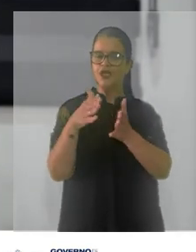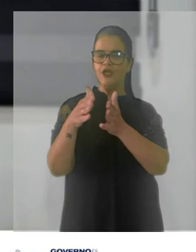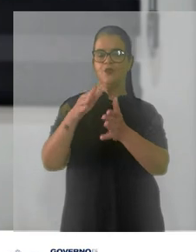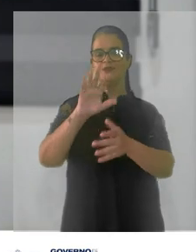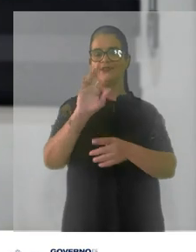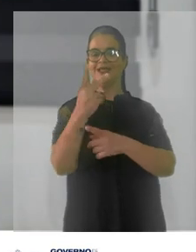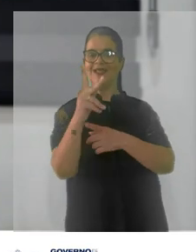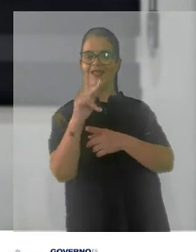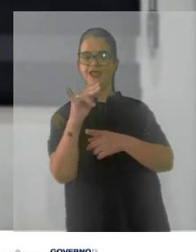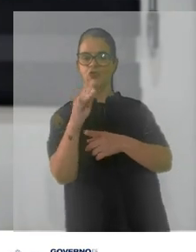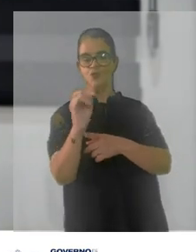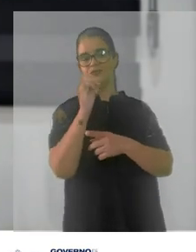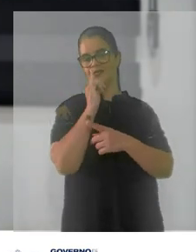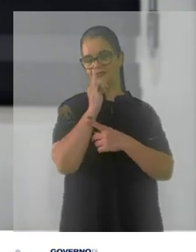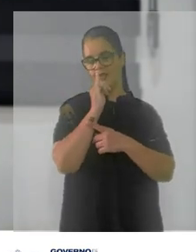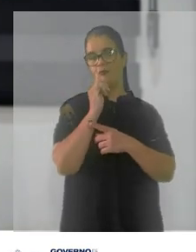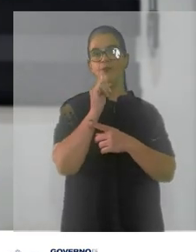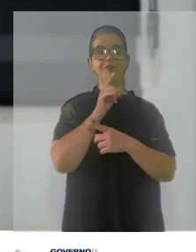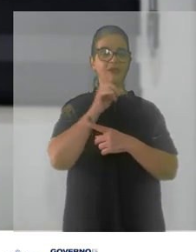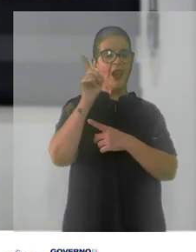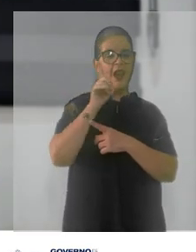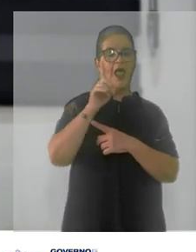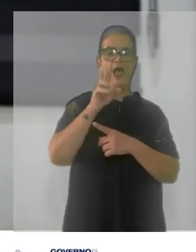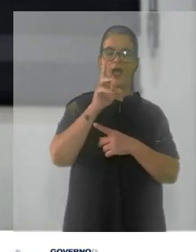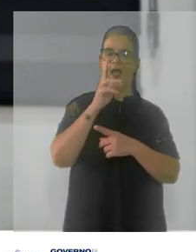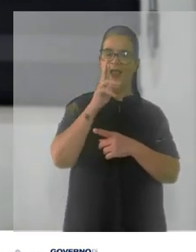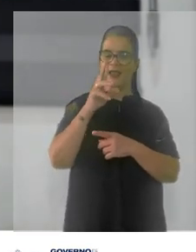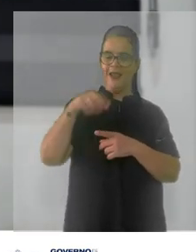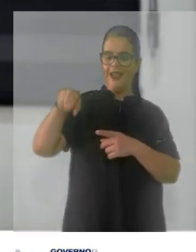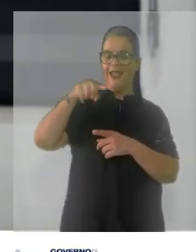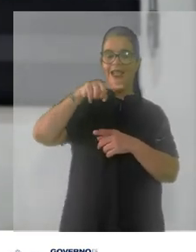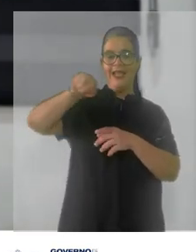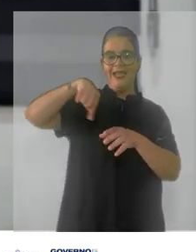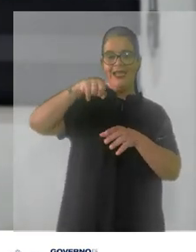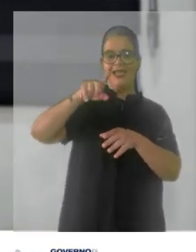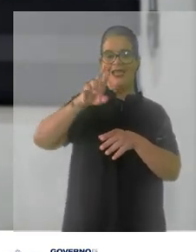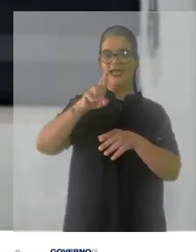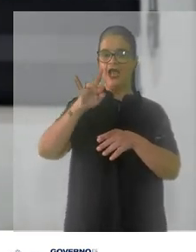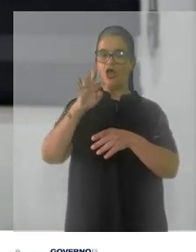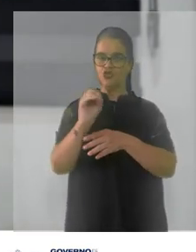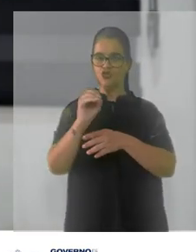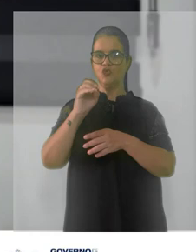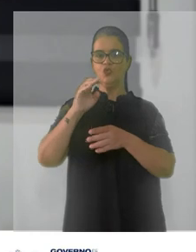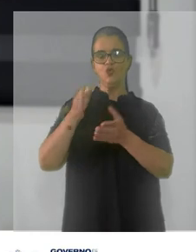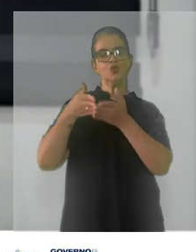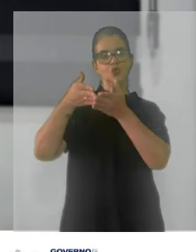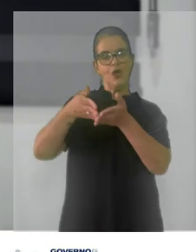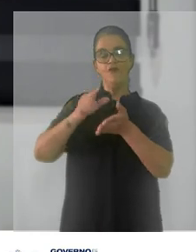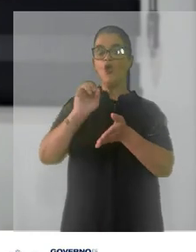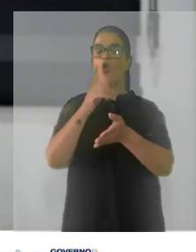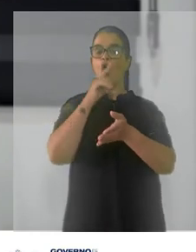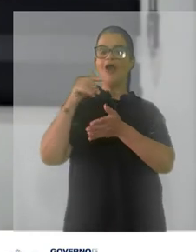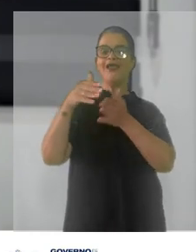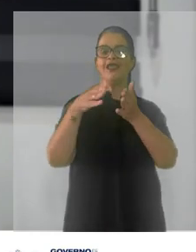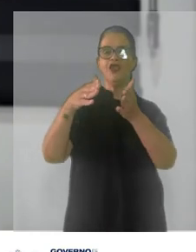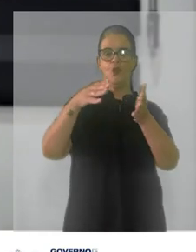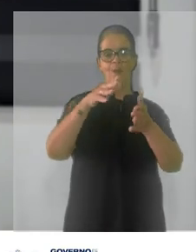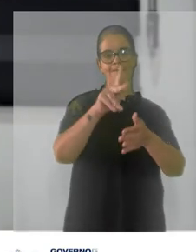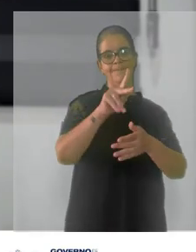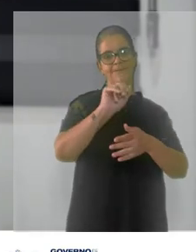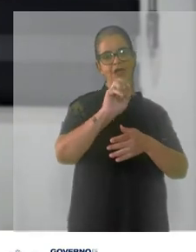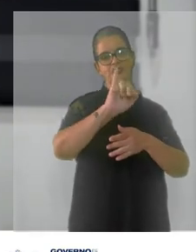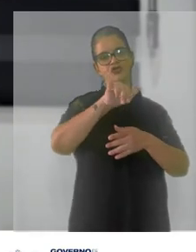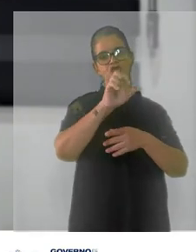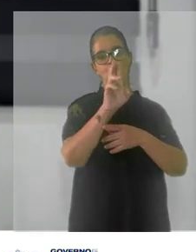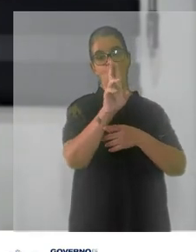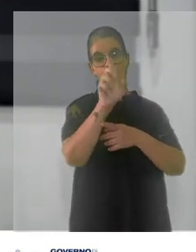hídricas ocorridas, por exemplo, lá no Riacho do Navio ou no Rio Pajeú podem interferir no